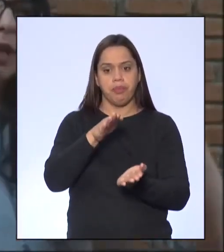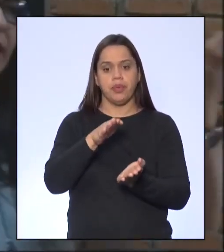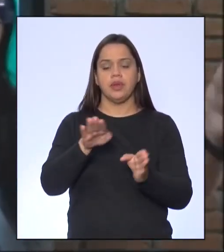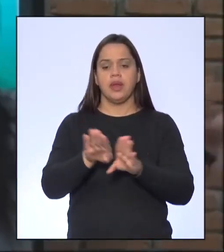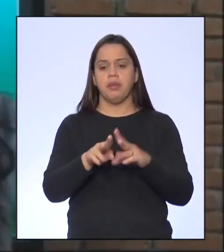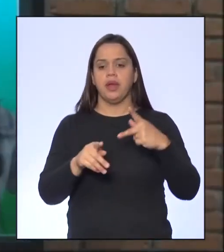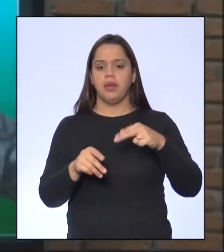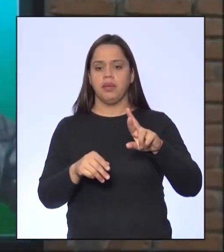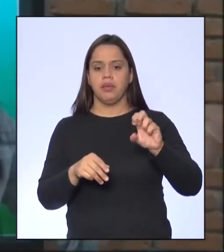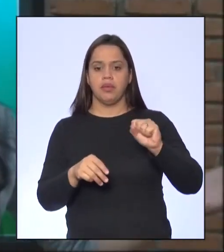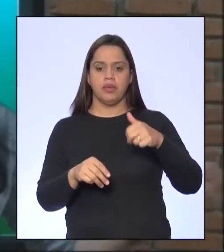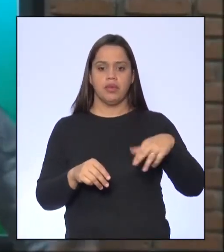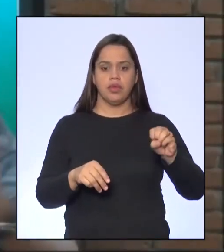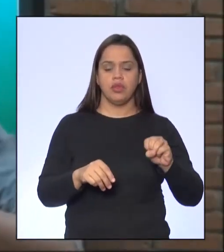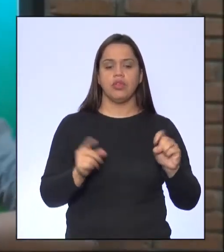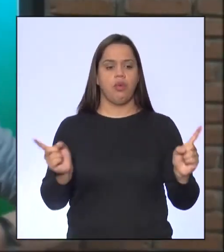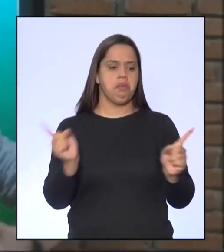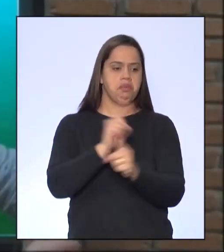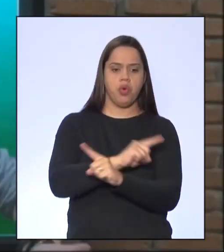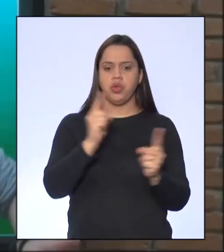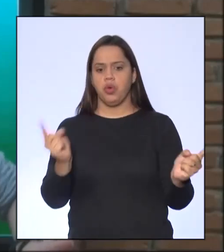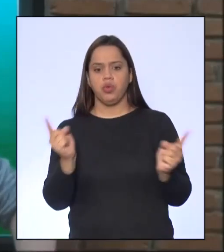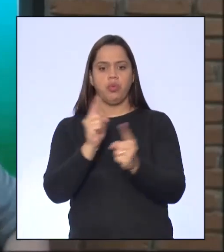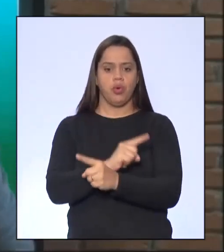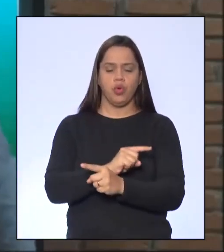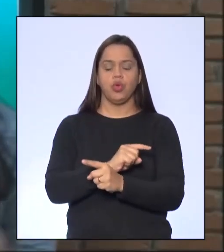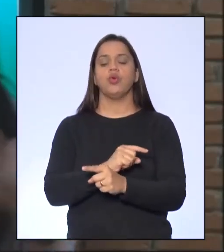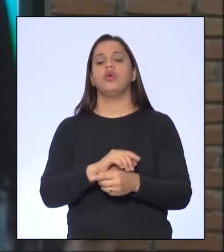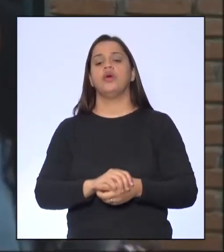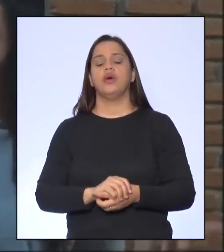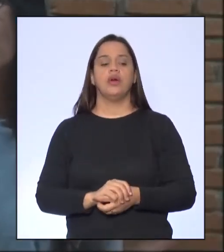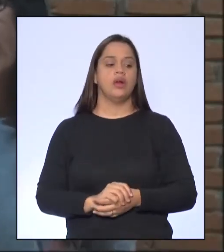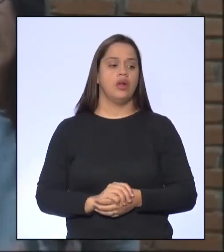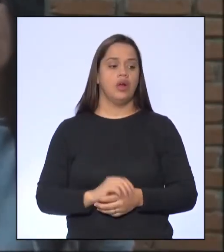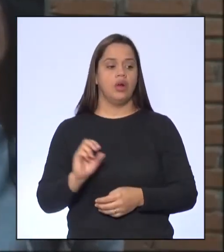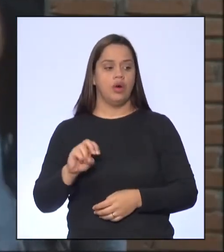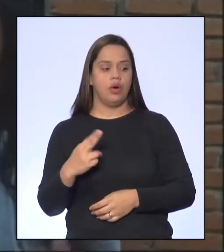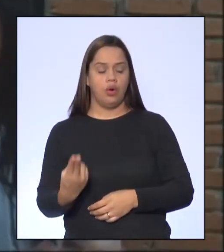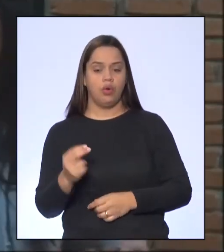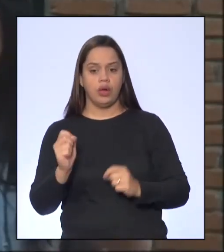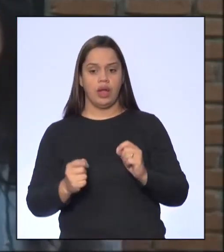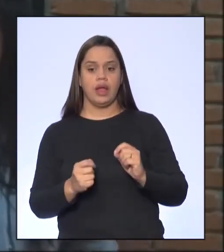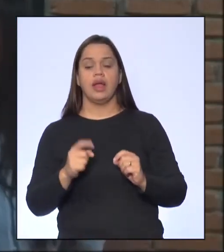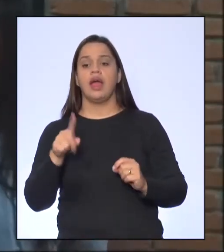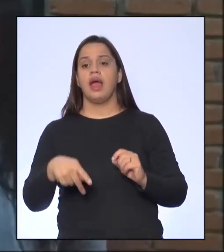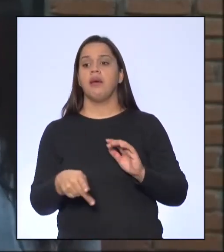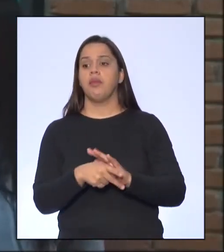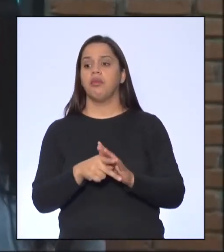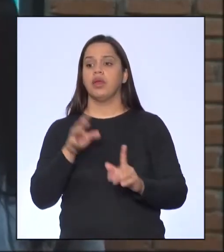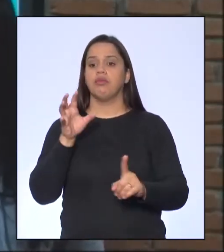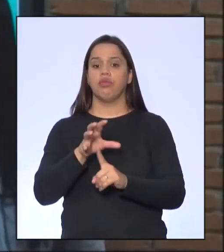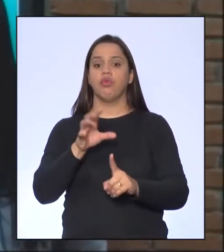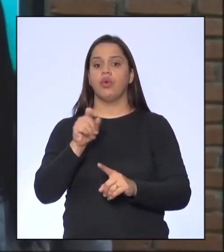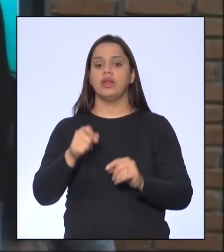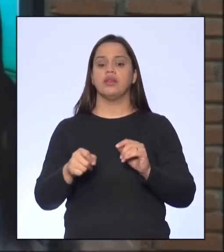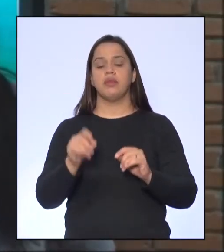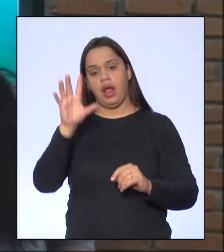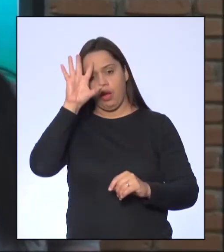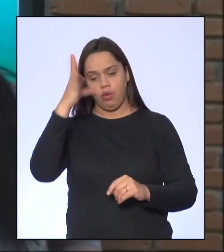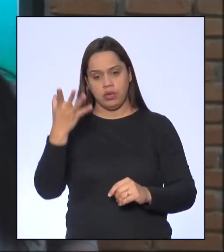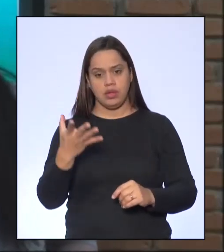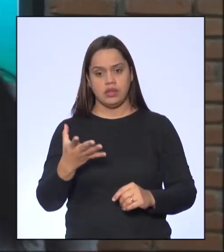de sólido para líquido, líquido para gasoso ou ao inverso, né? Quais são, o que vai influenciar para que isso